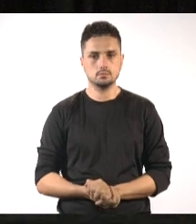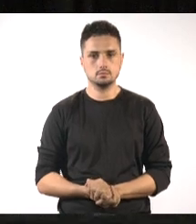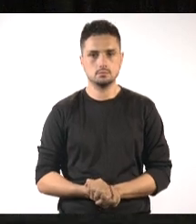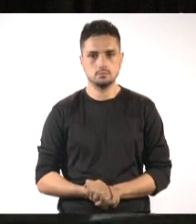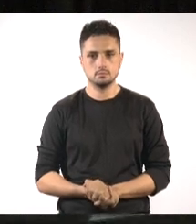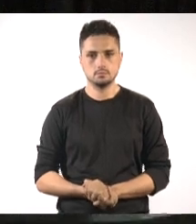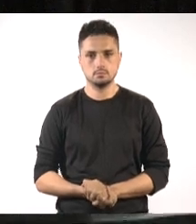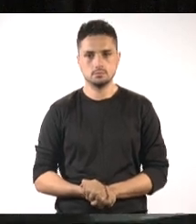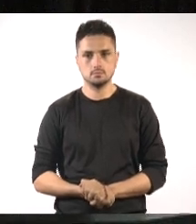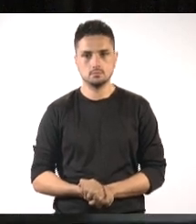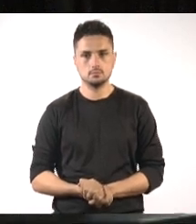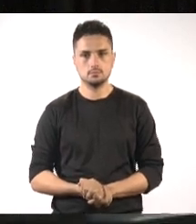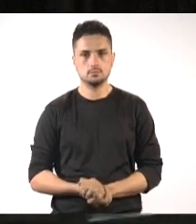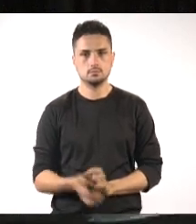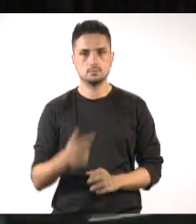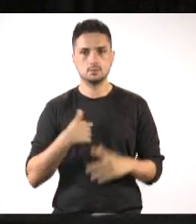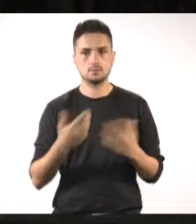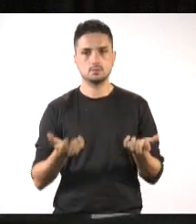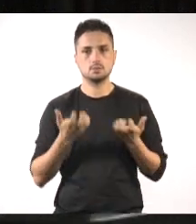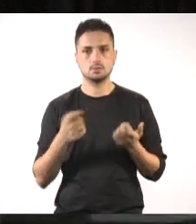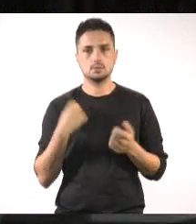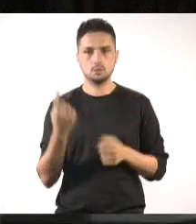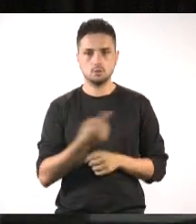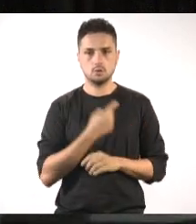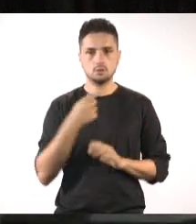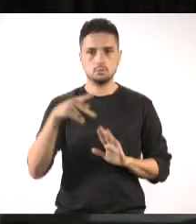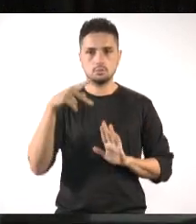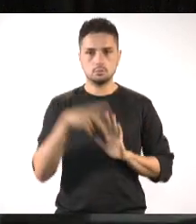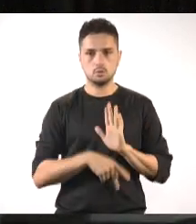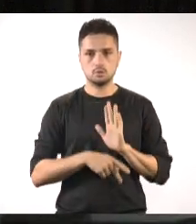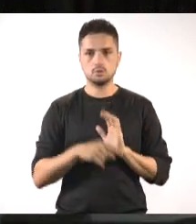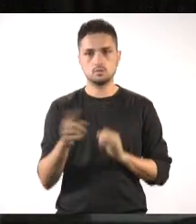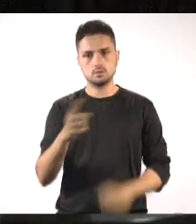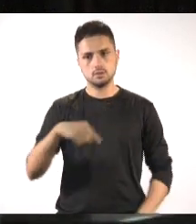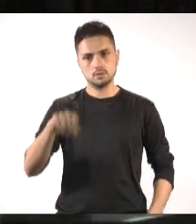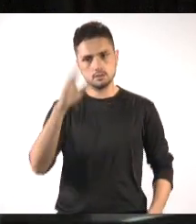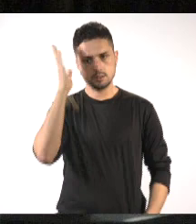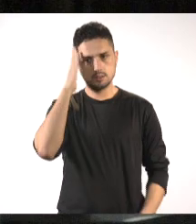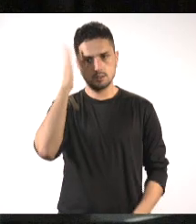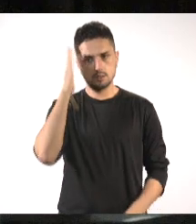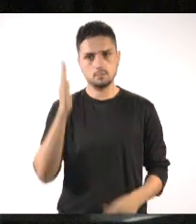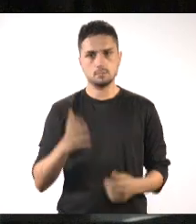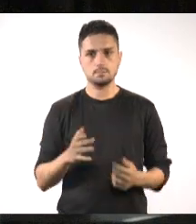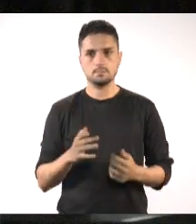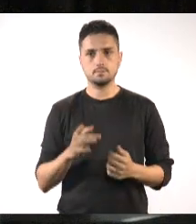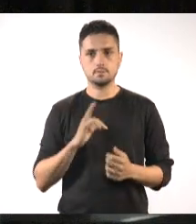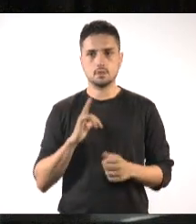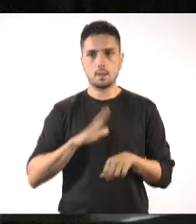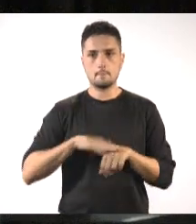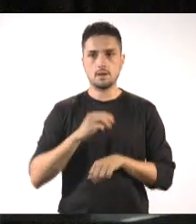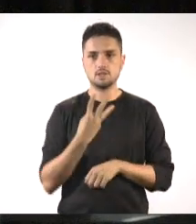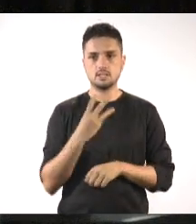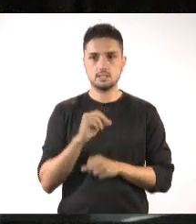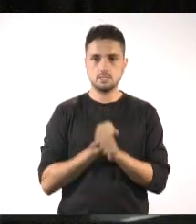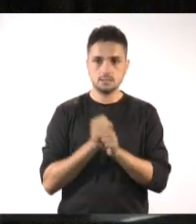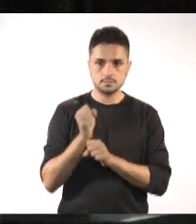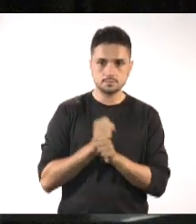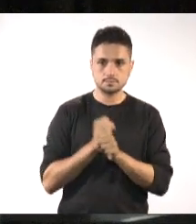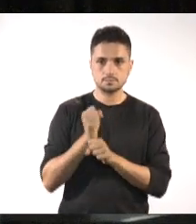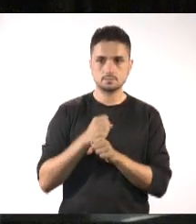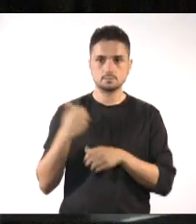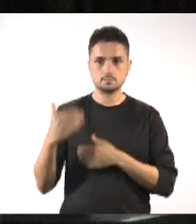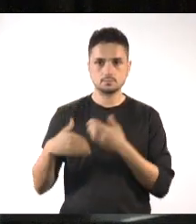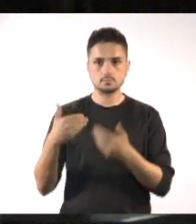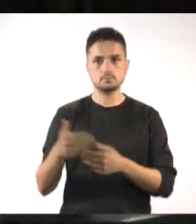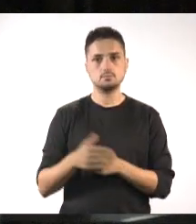eu queria... Nossos projetos, é bom que vocês saibam, nós temos mais de 30 anos e nossos projetos